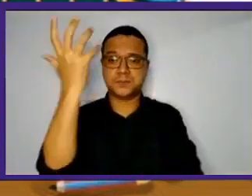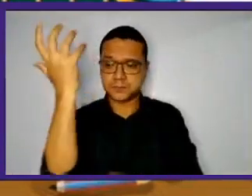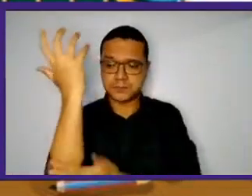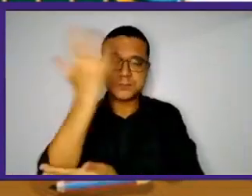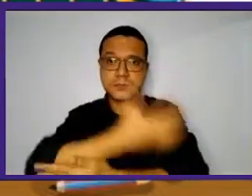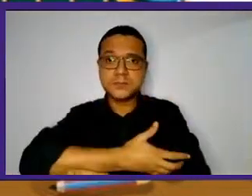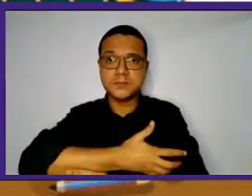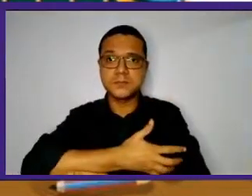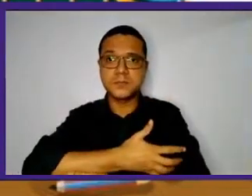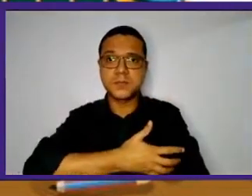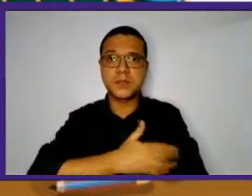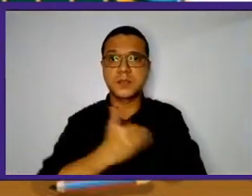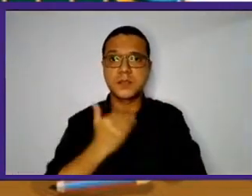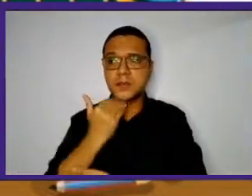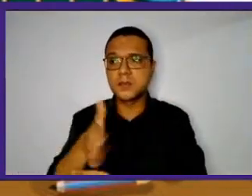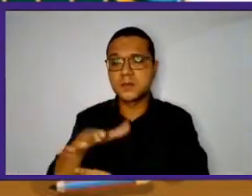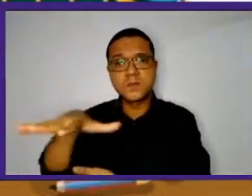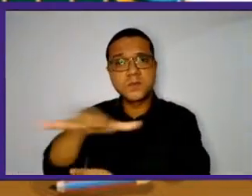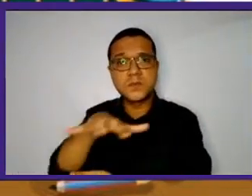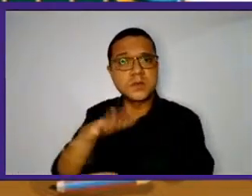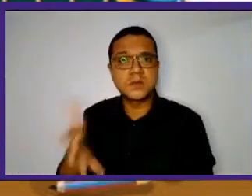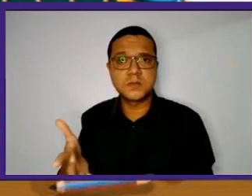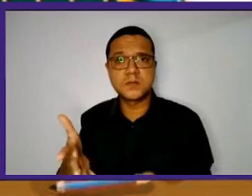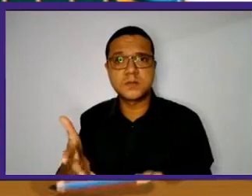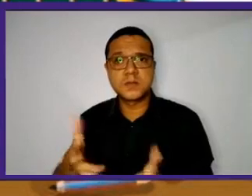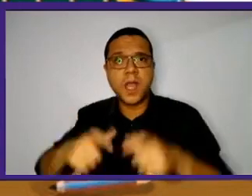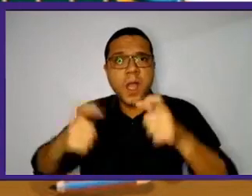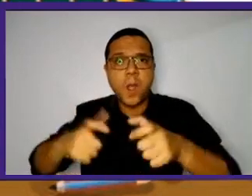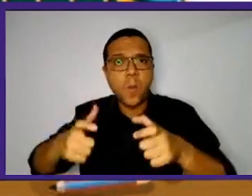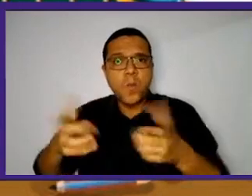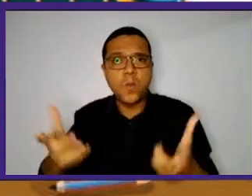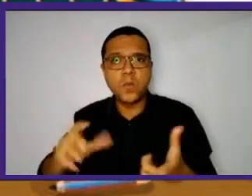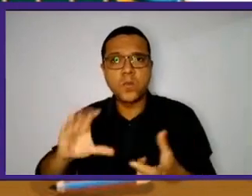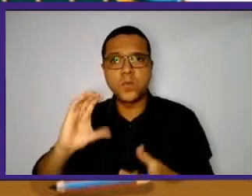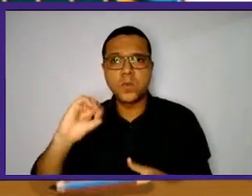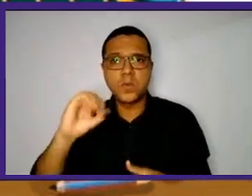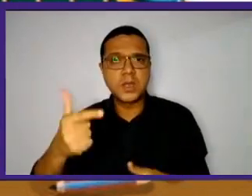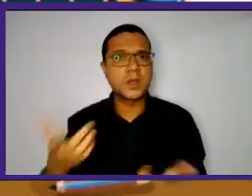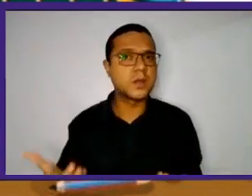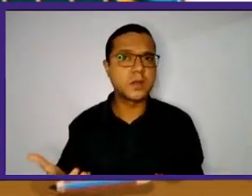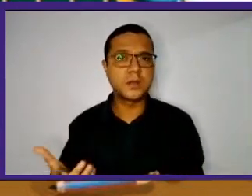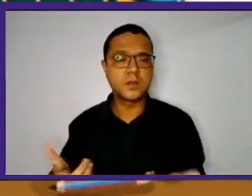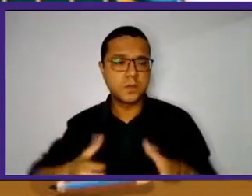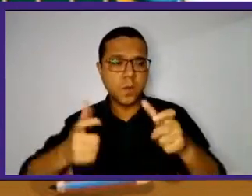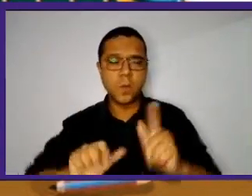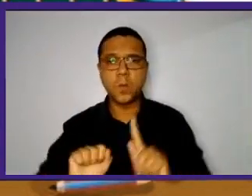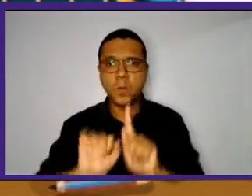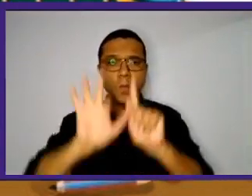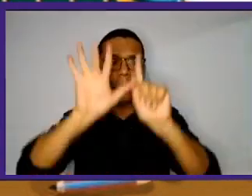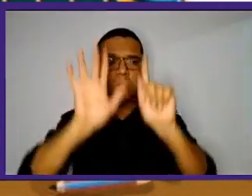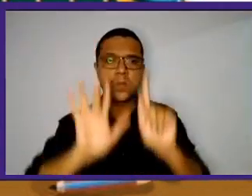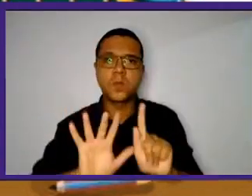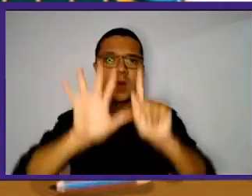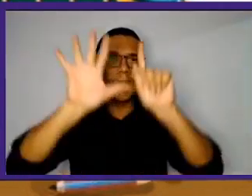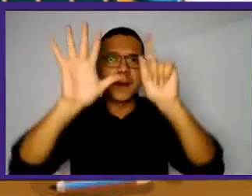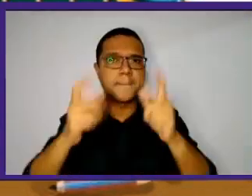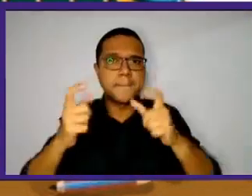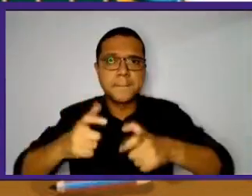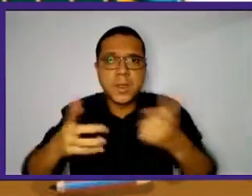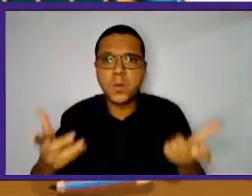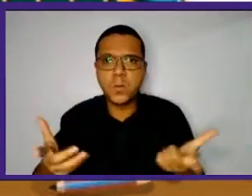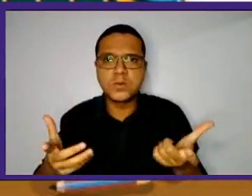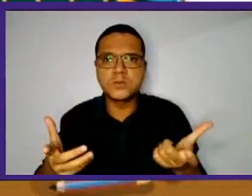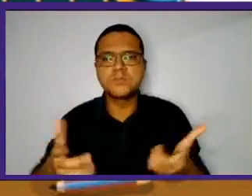as árvores e fica descampado. E para onde é que vai esse gás oxigênio? Para onde é que vai esse gás carbônico em